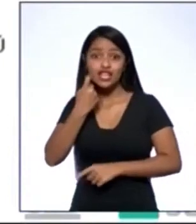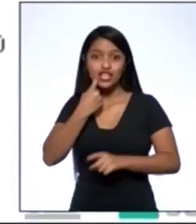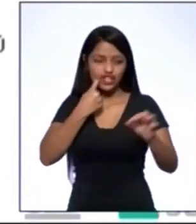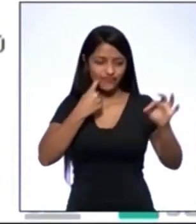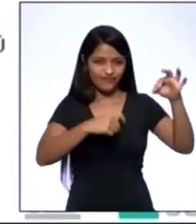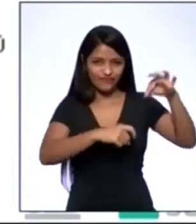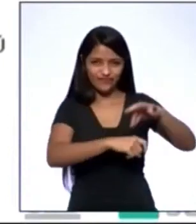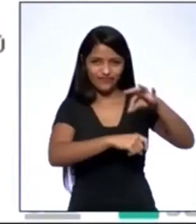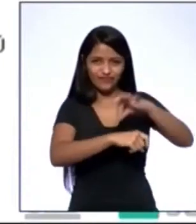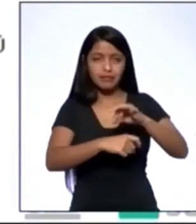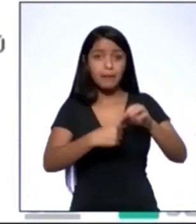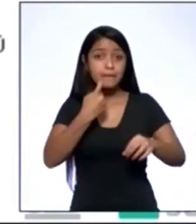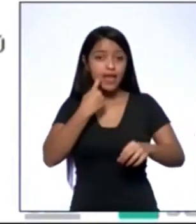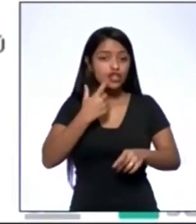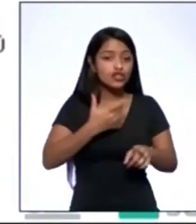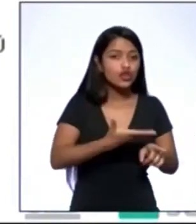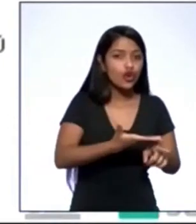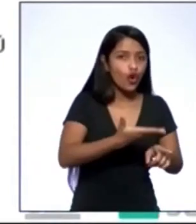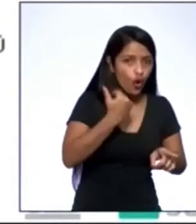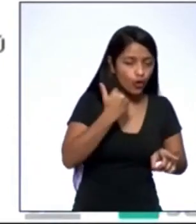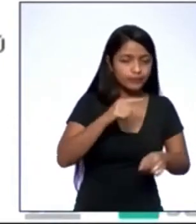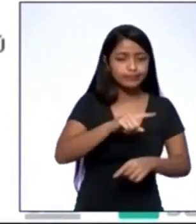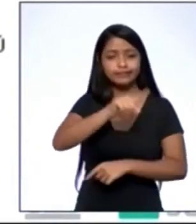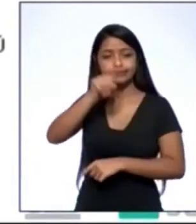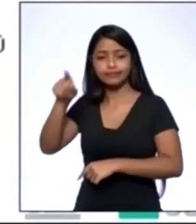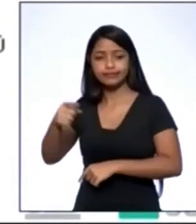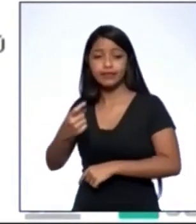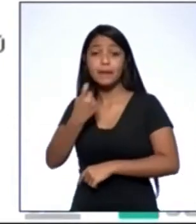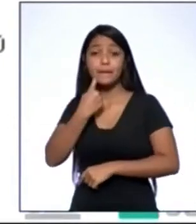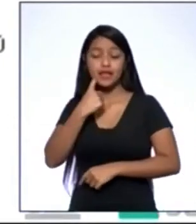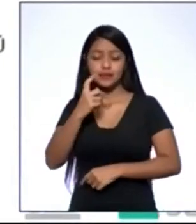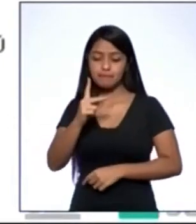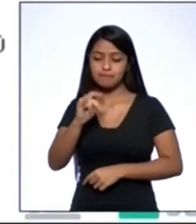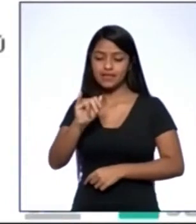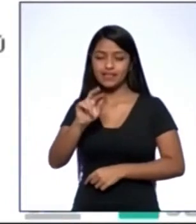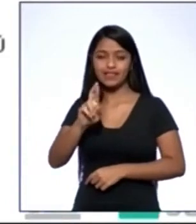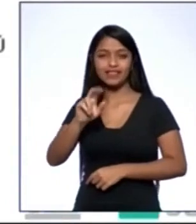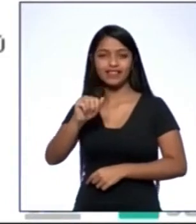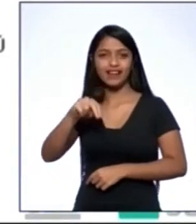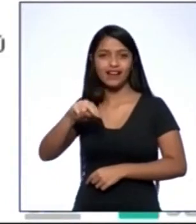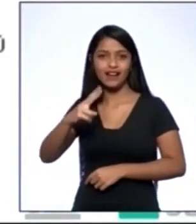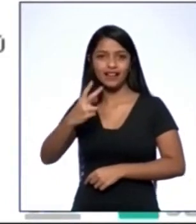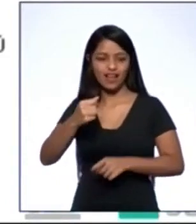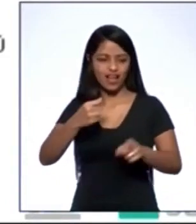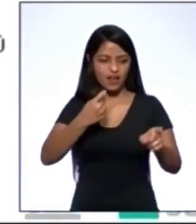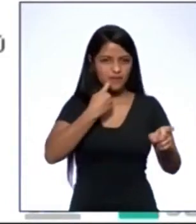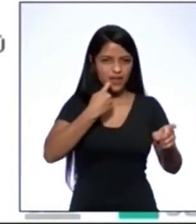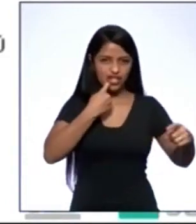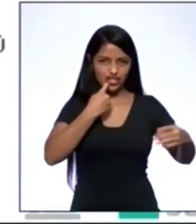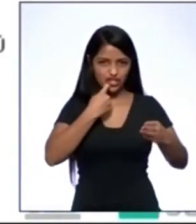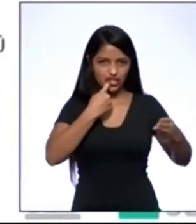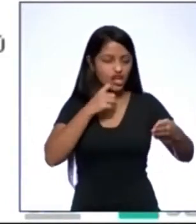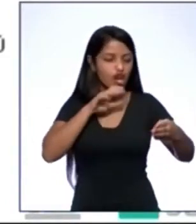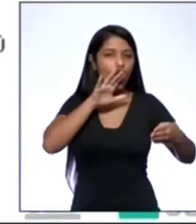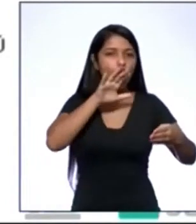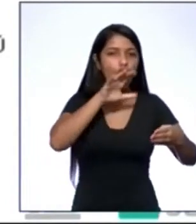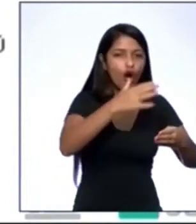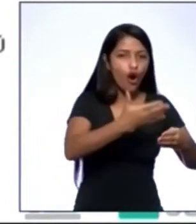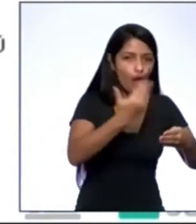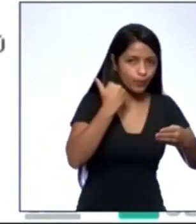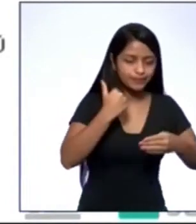terciário. Tuiuiu come a piranha, que é o último, é o topo dessa cadeia alimentar. Um pesquisador